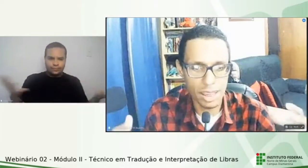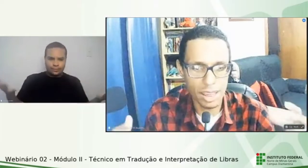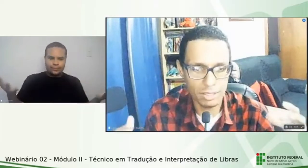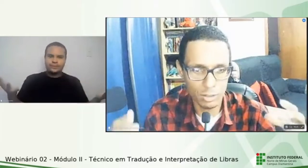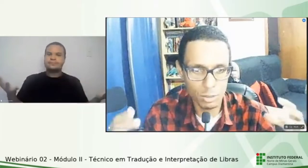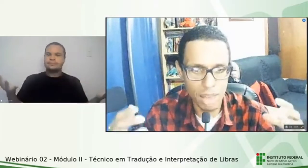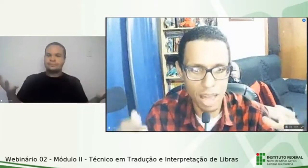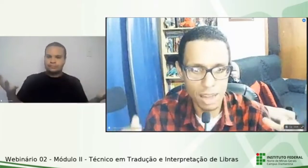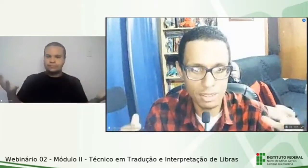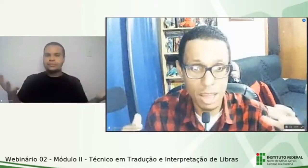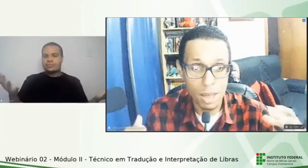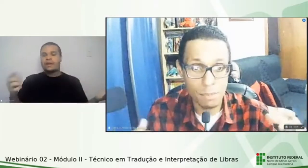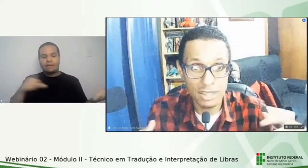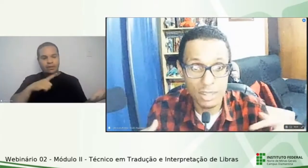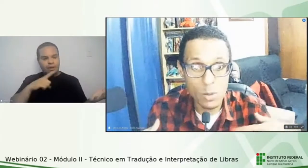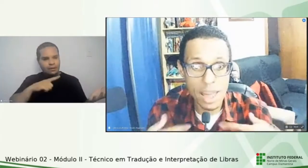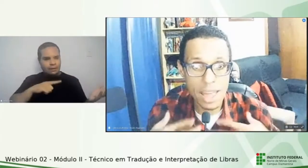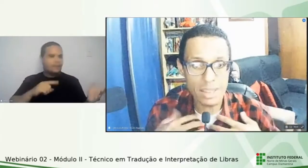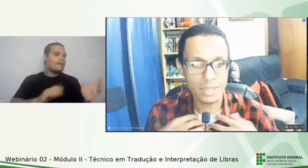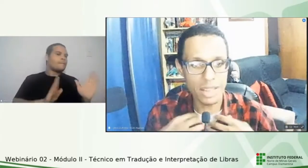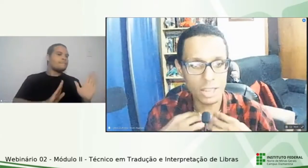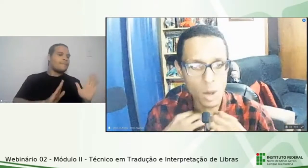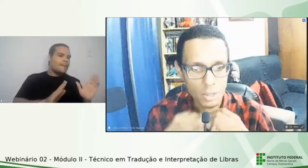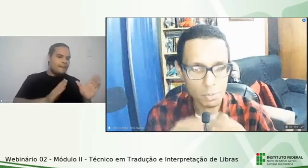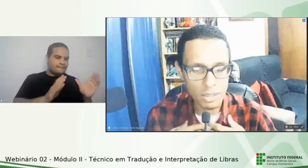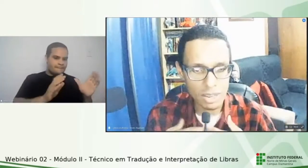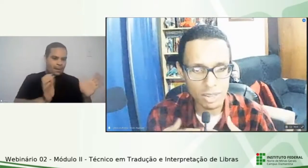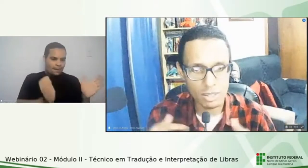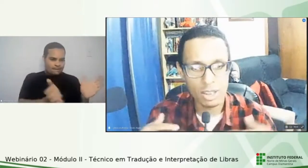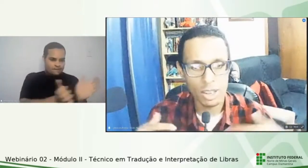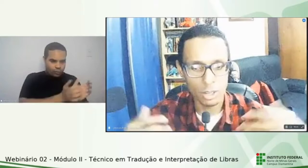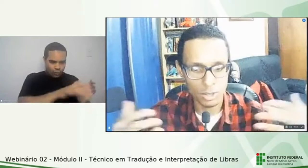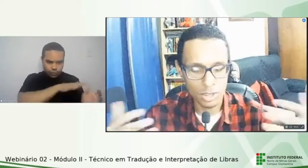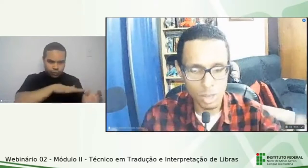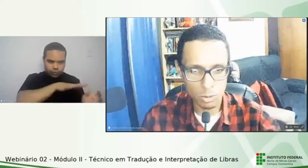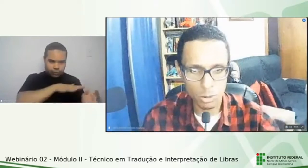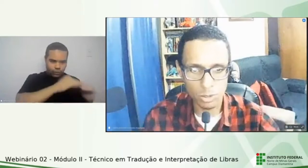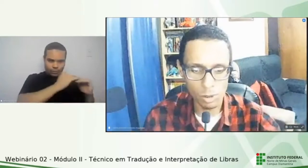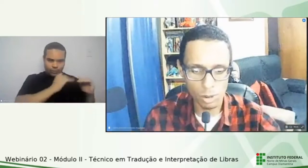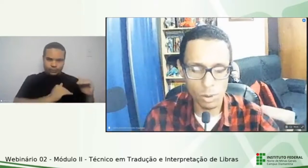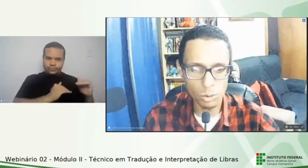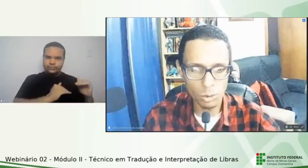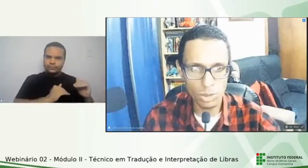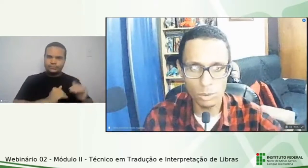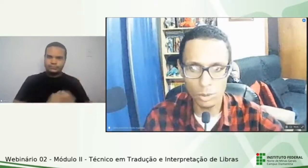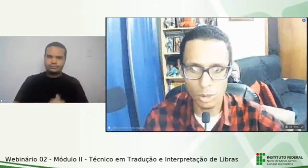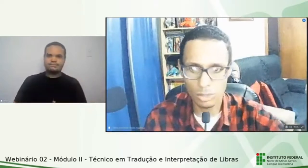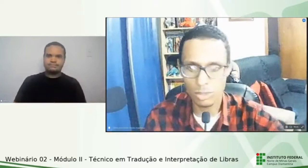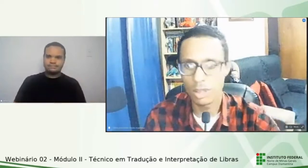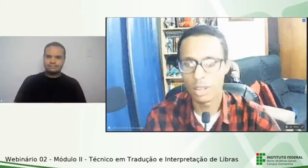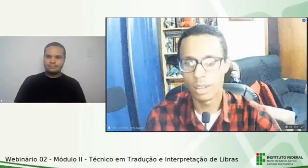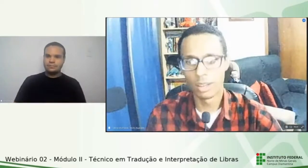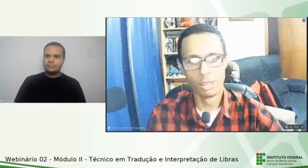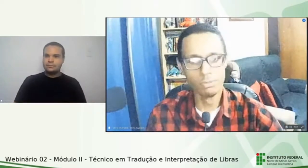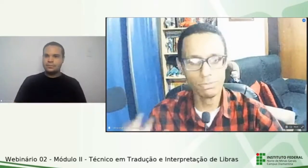né, essas sub-áreas, mas não é da nossa pesquisa. Nós citamos outros autores.